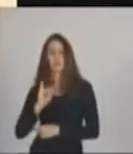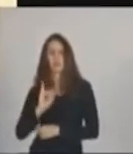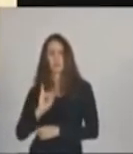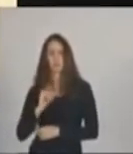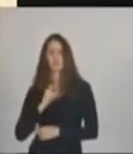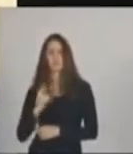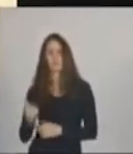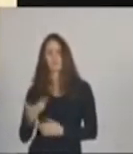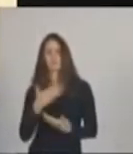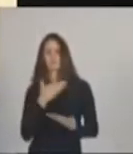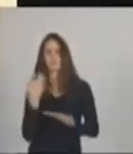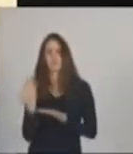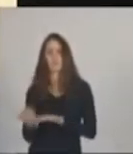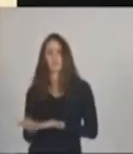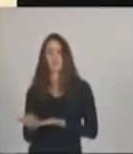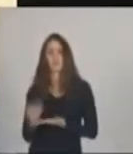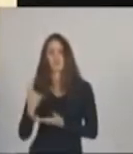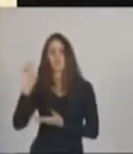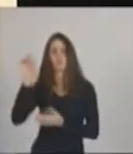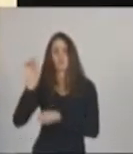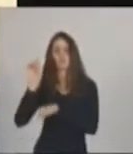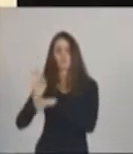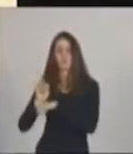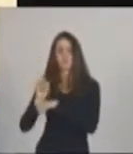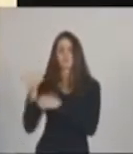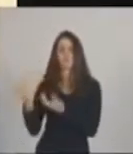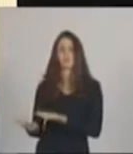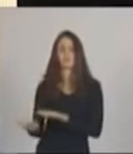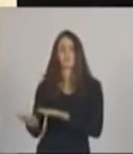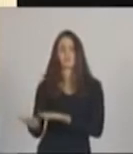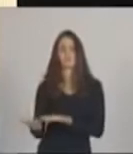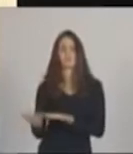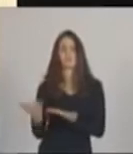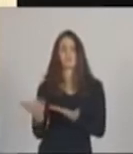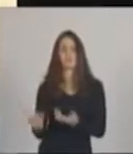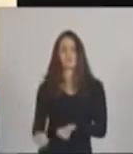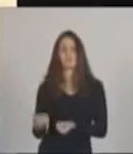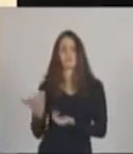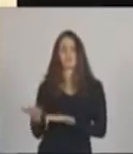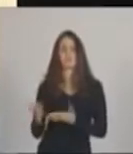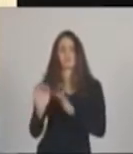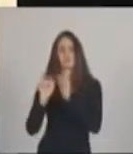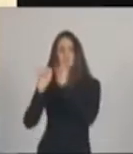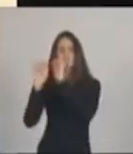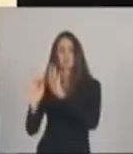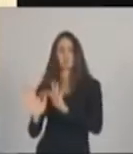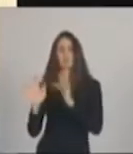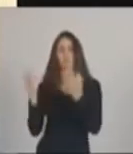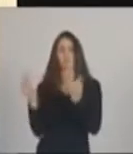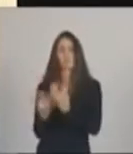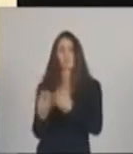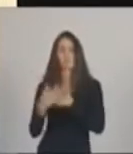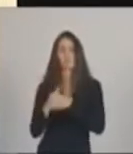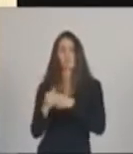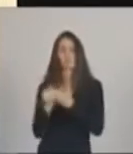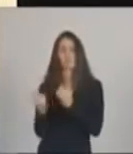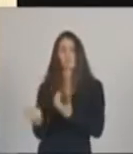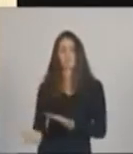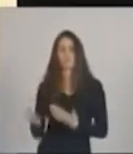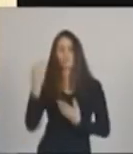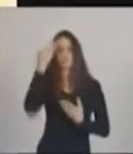nos deixou. Então, que Deus acolha sua alma e abençoe a família, dando conforto. Muito obrigado,